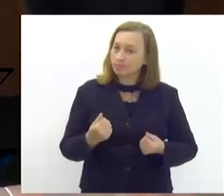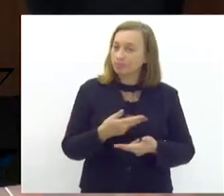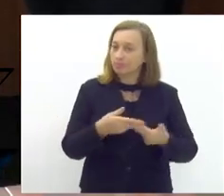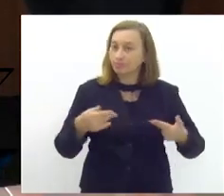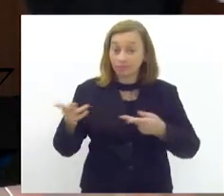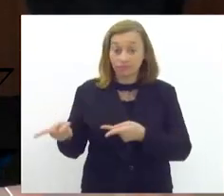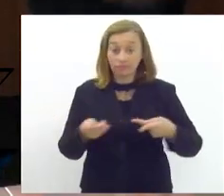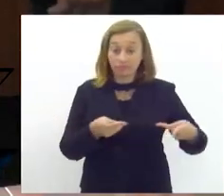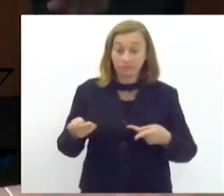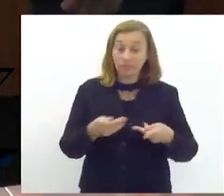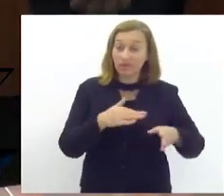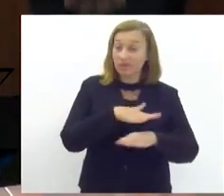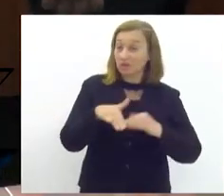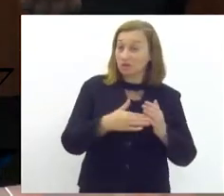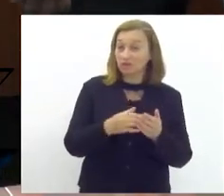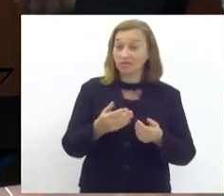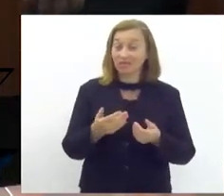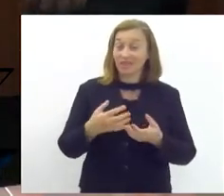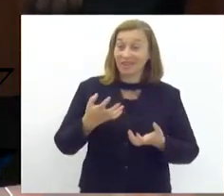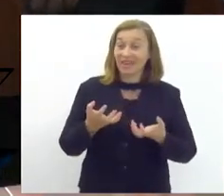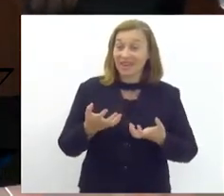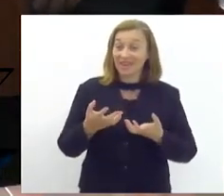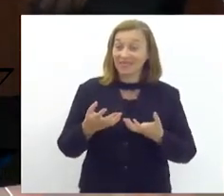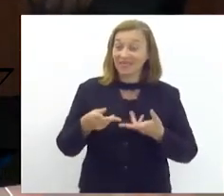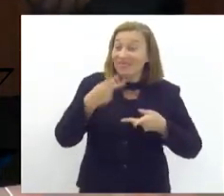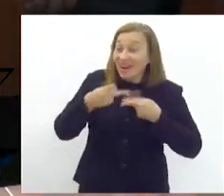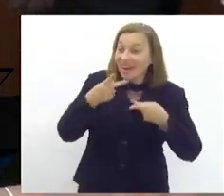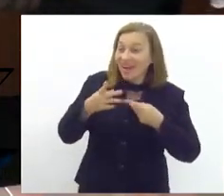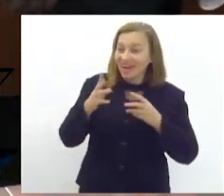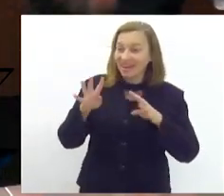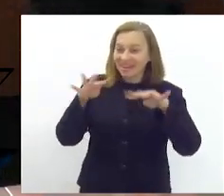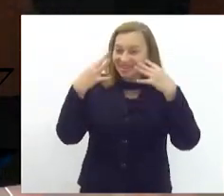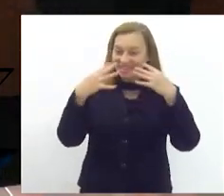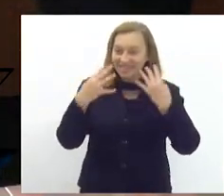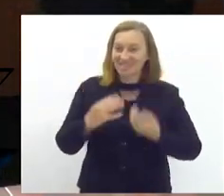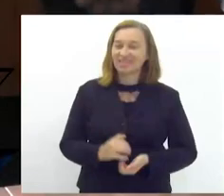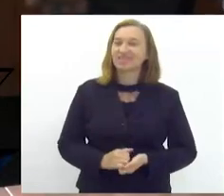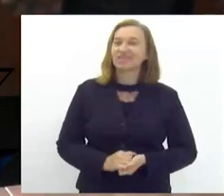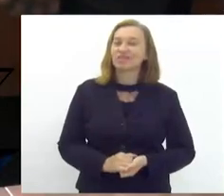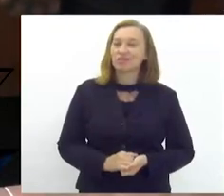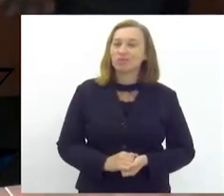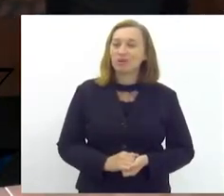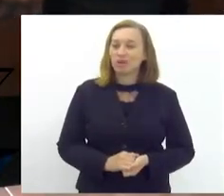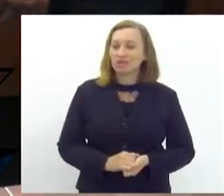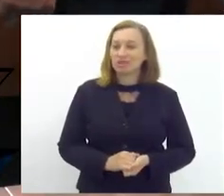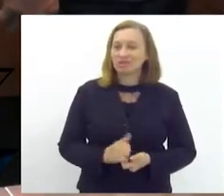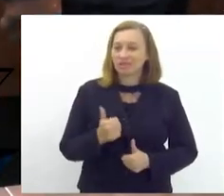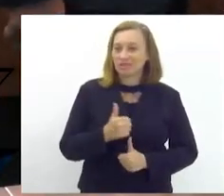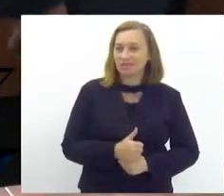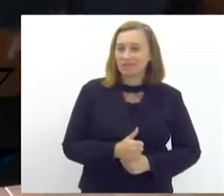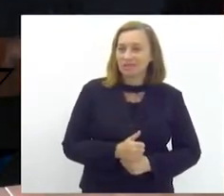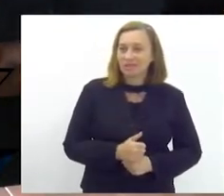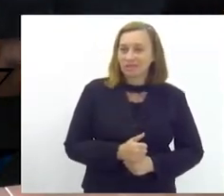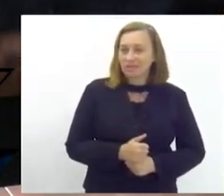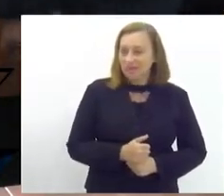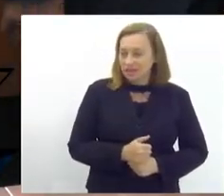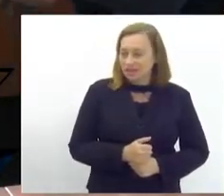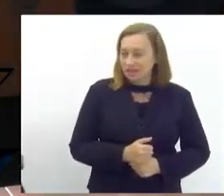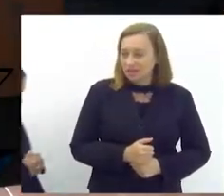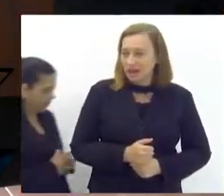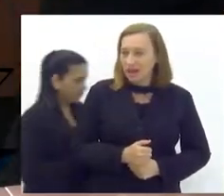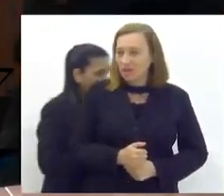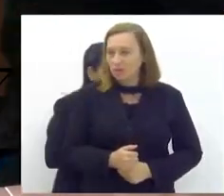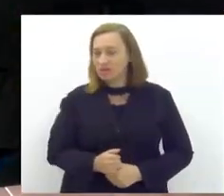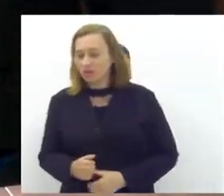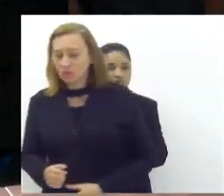visitas e ficar todo mundo entusiasmado querendo um pouco da sua atenção a comissão de cultura da alerj promoveu diversas